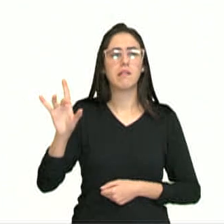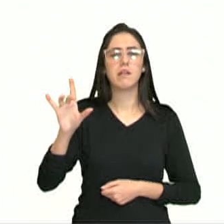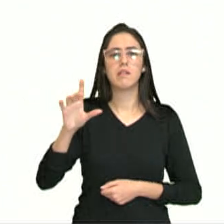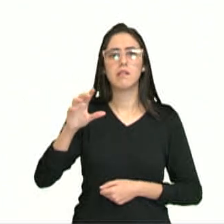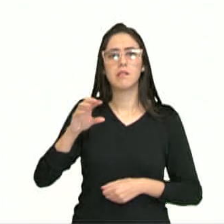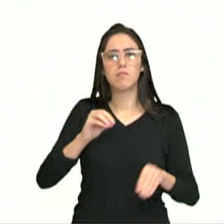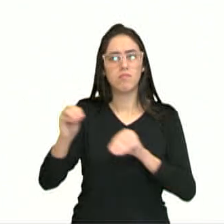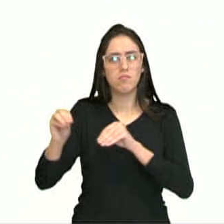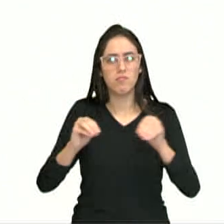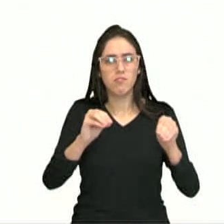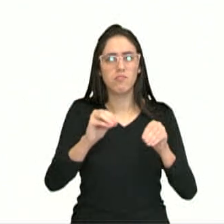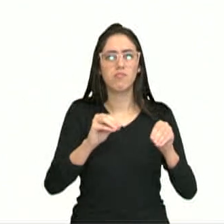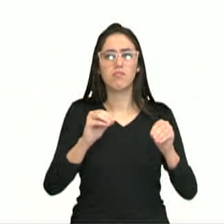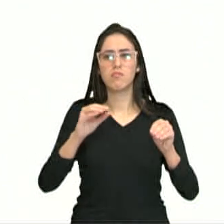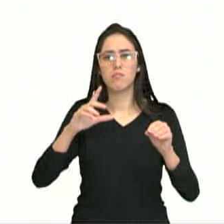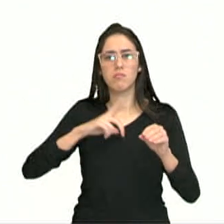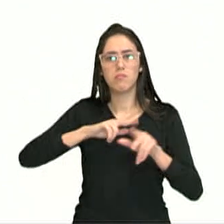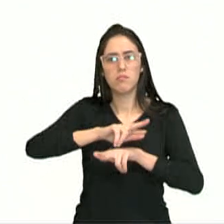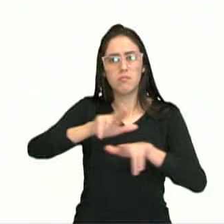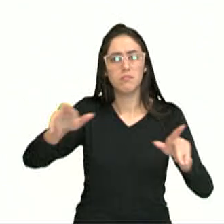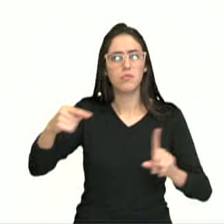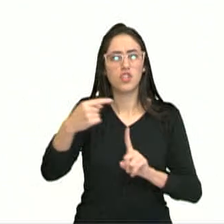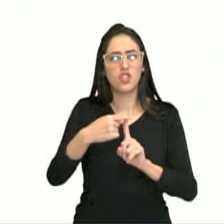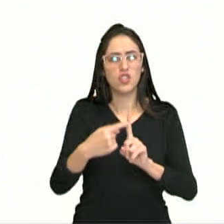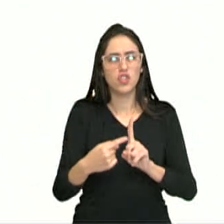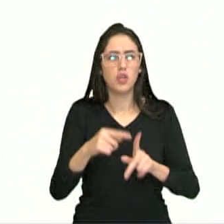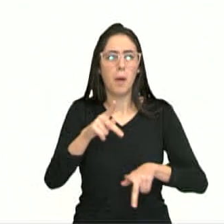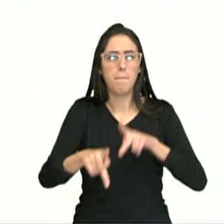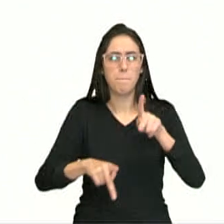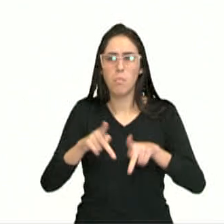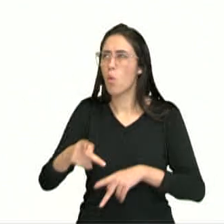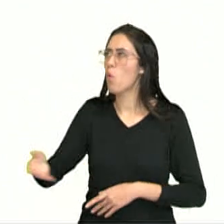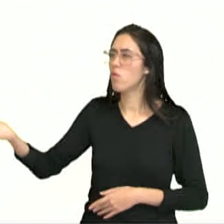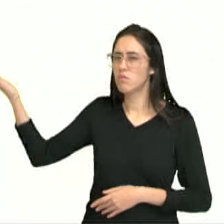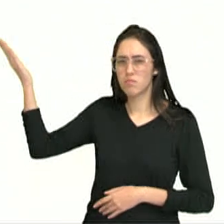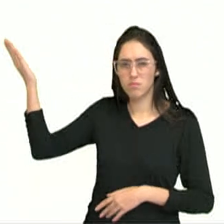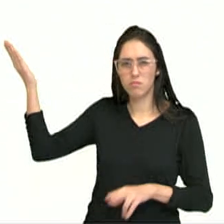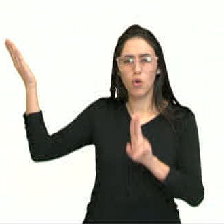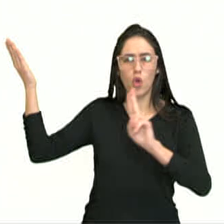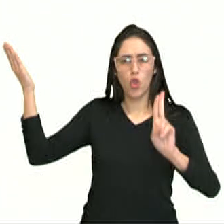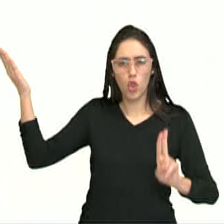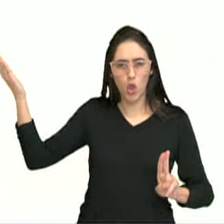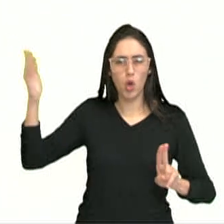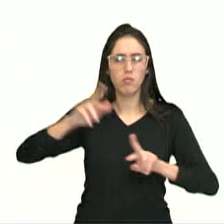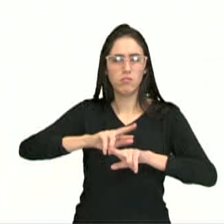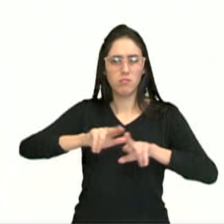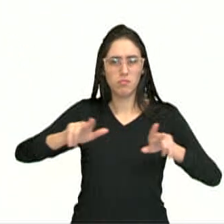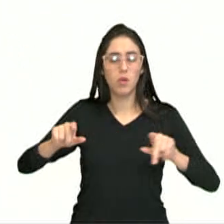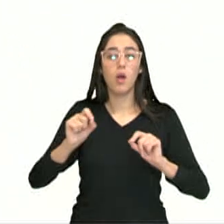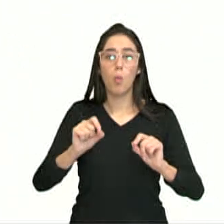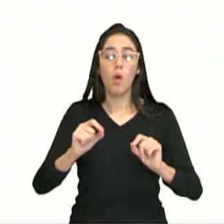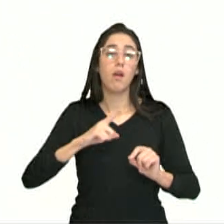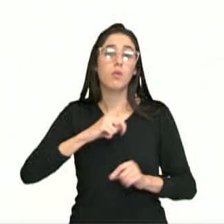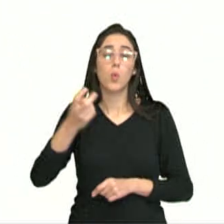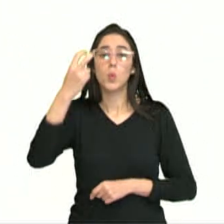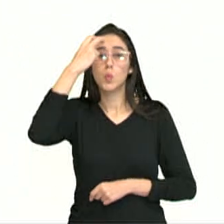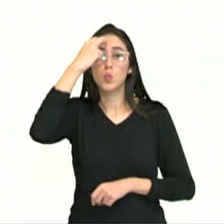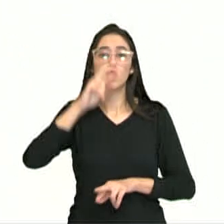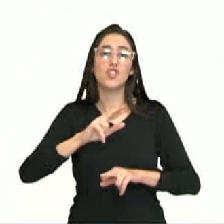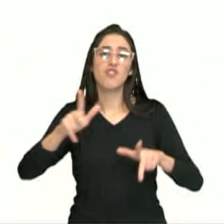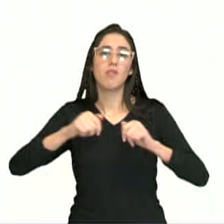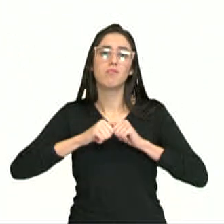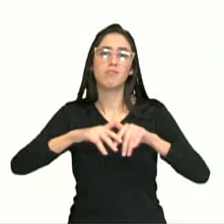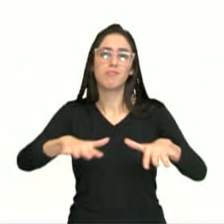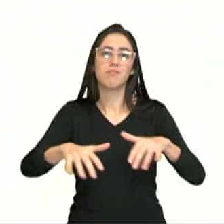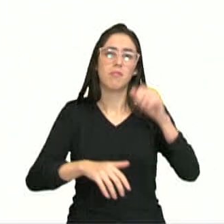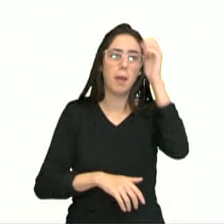etnias, de grupos linguísticos, nagôs, malês, iorubás, povos africanos, trouxe uma cultura diferente, compondo